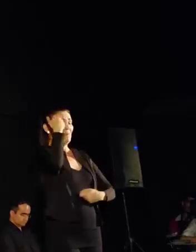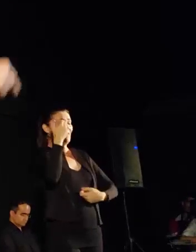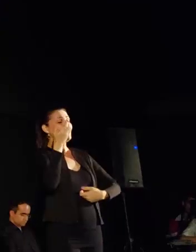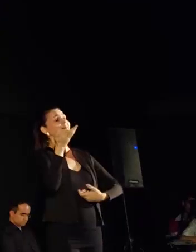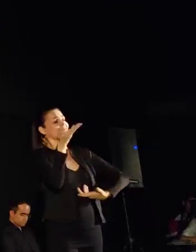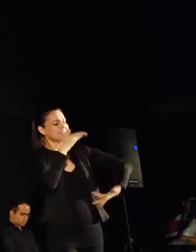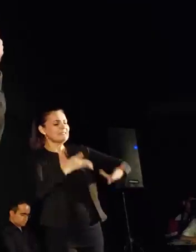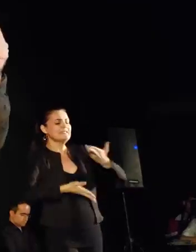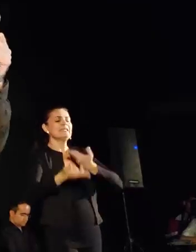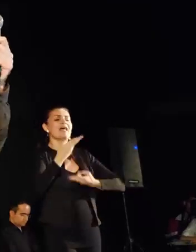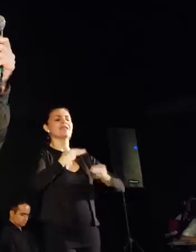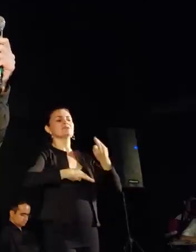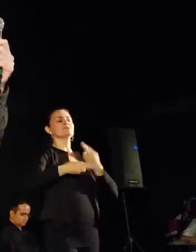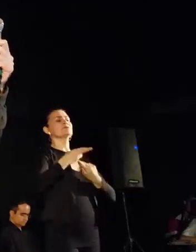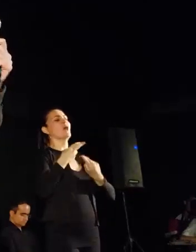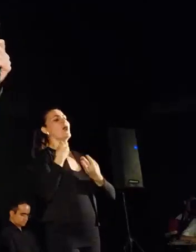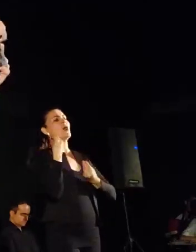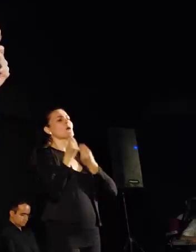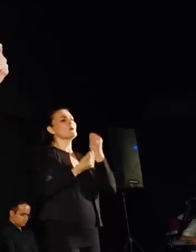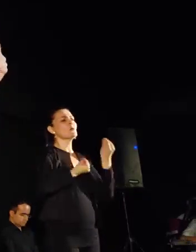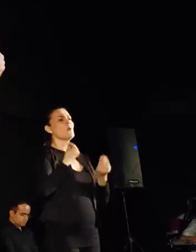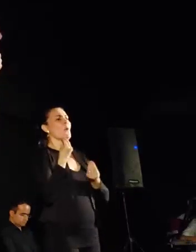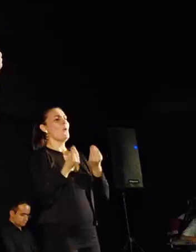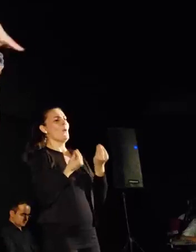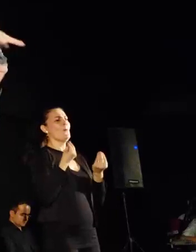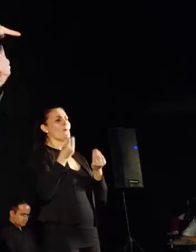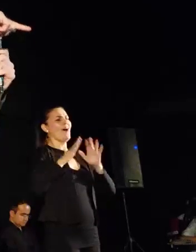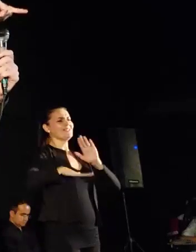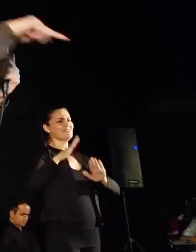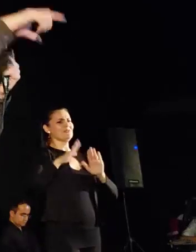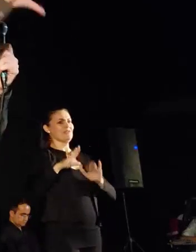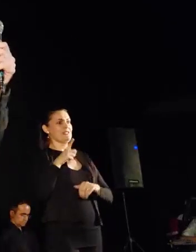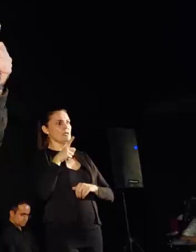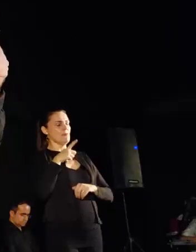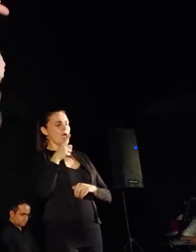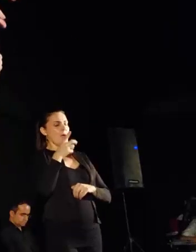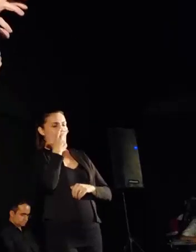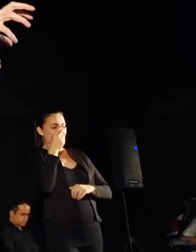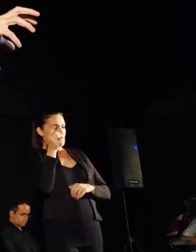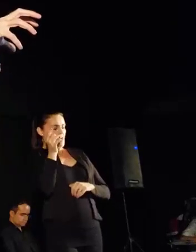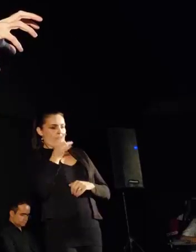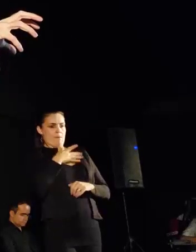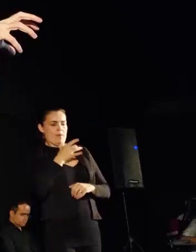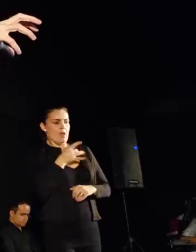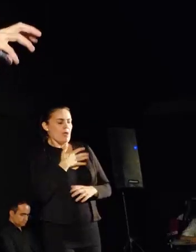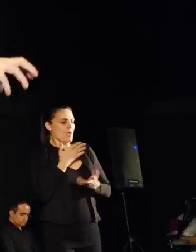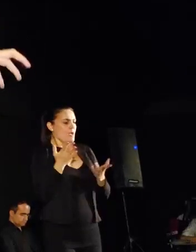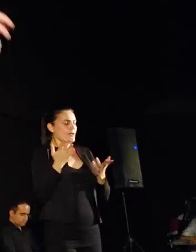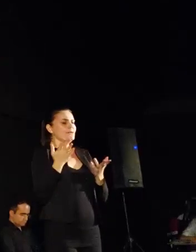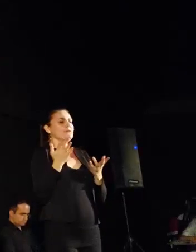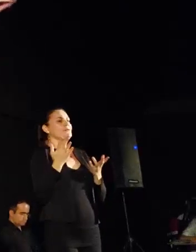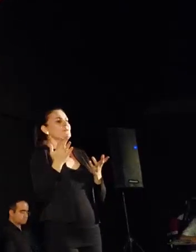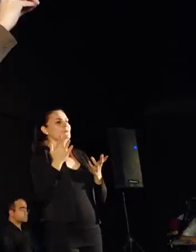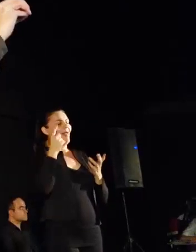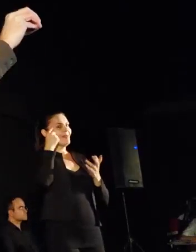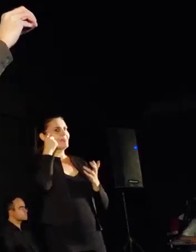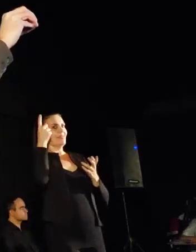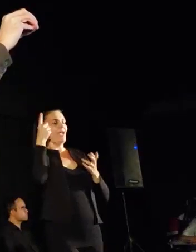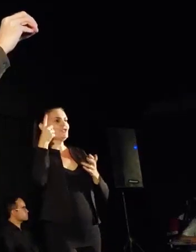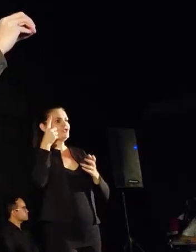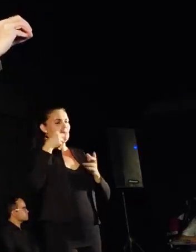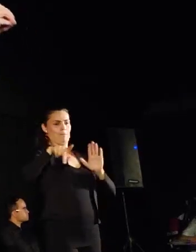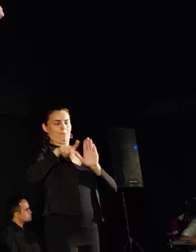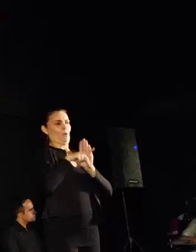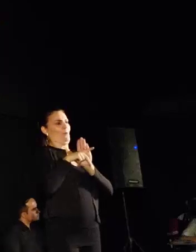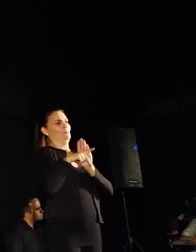completamente de fobia em relação àquilo que não se submete à ideia de próprio. Então, esse é o tipo de